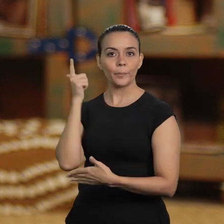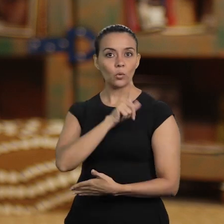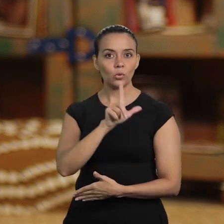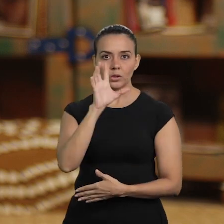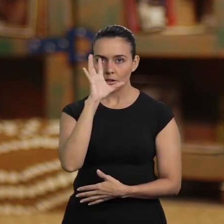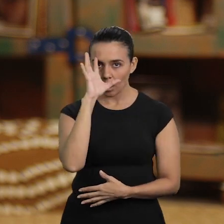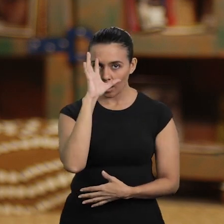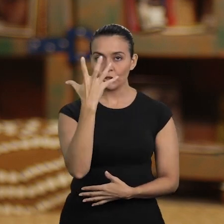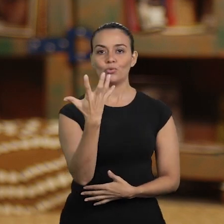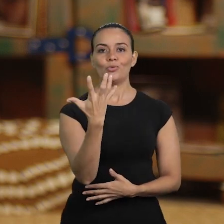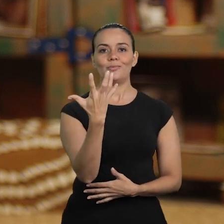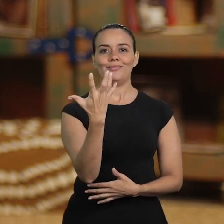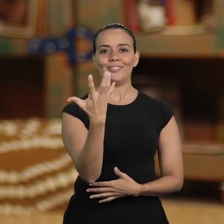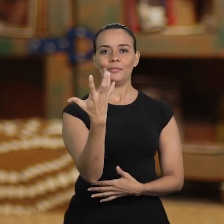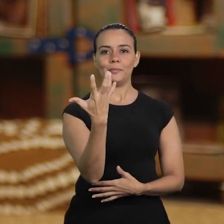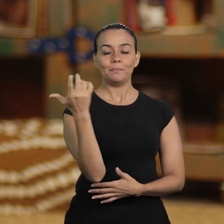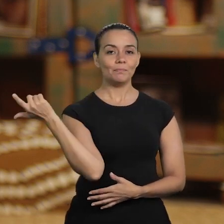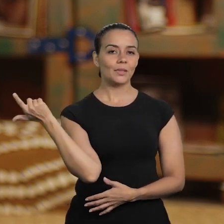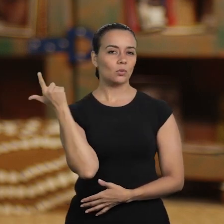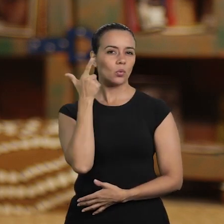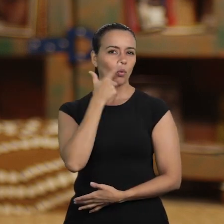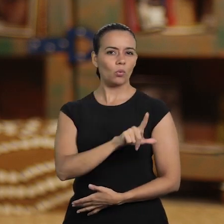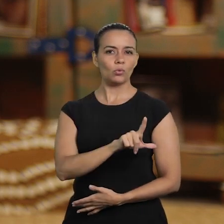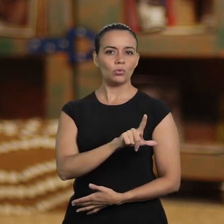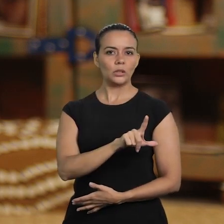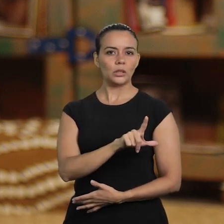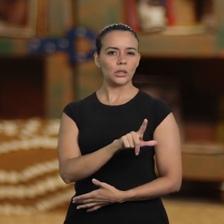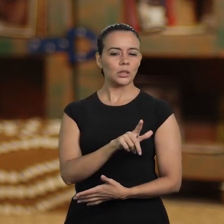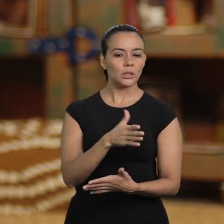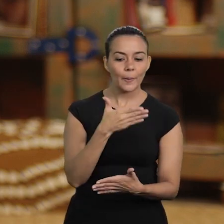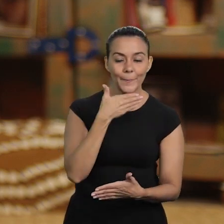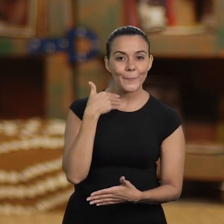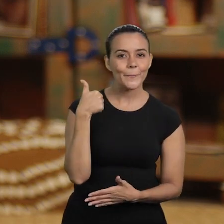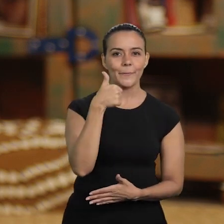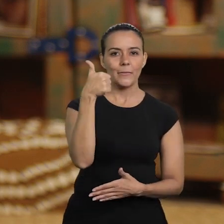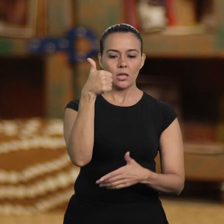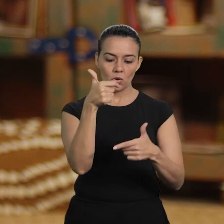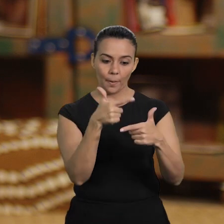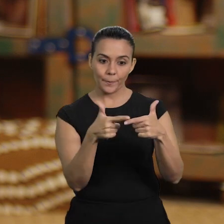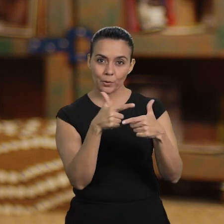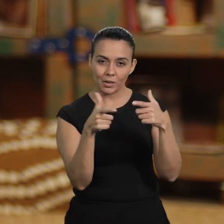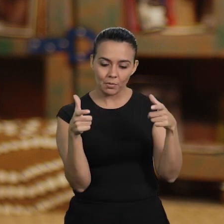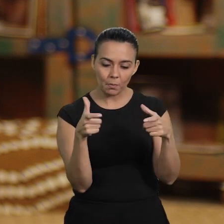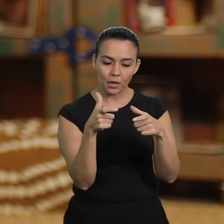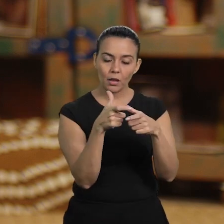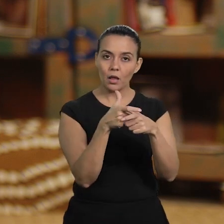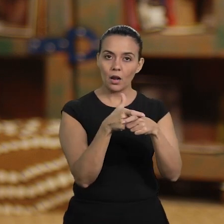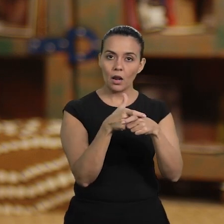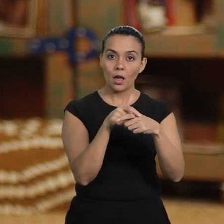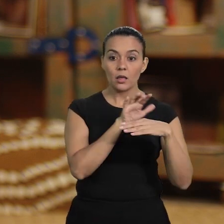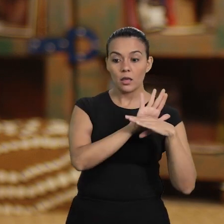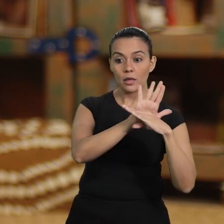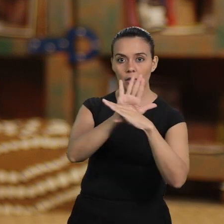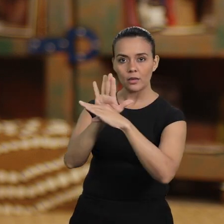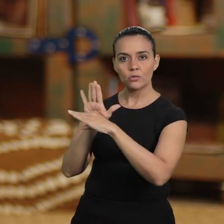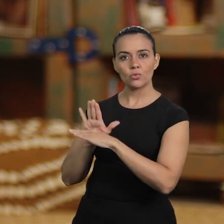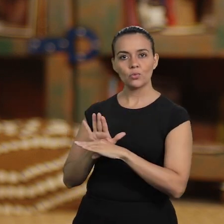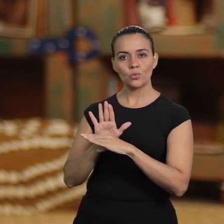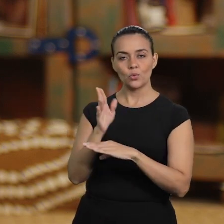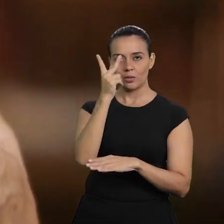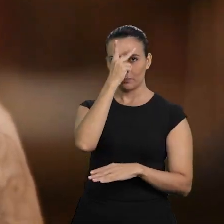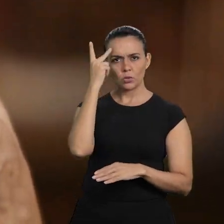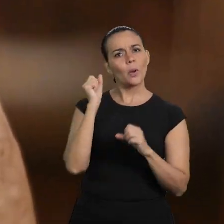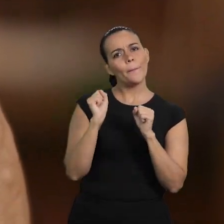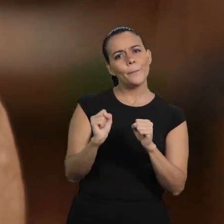numa solução para que a gente saia daquele lugar, daquele problema e beneficie mais pessoas. Então, pode ser